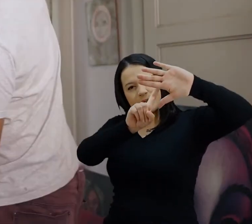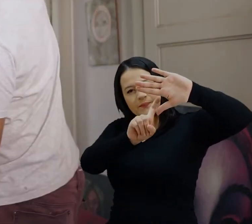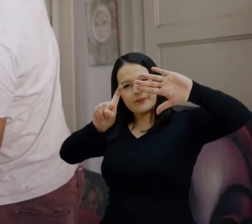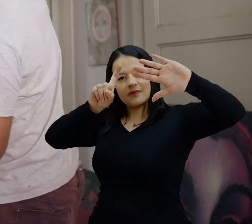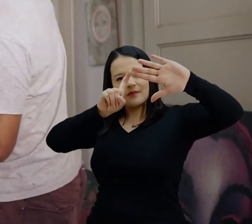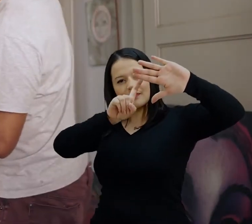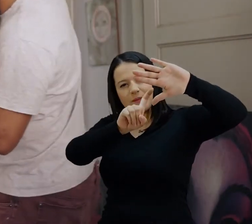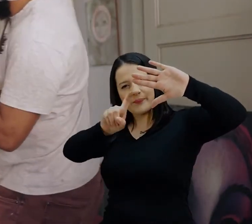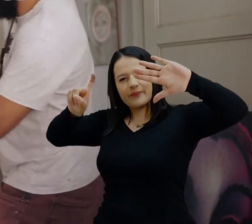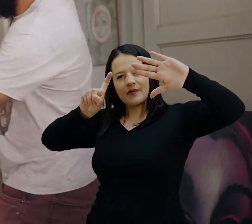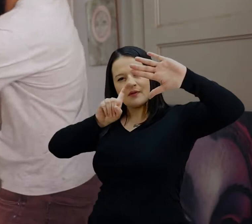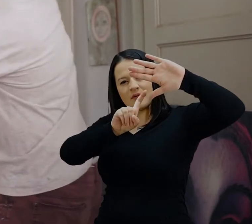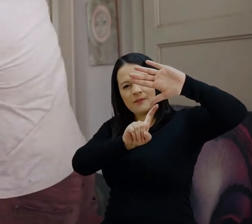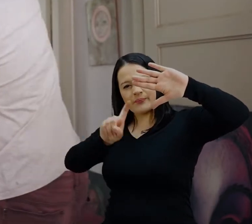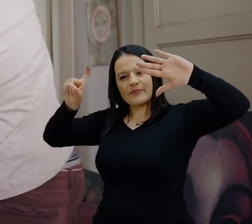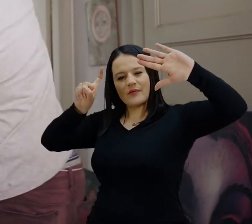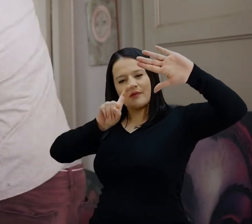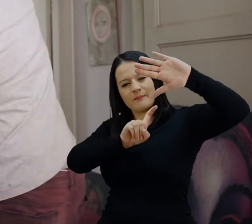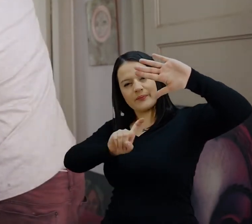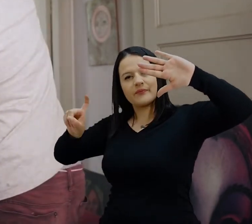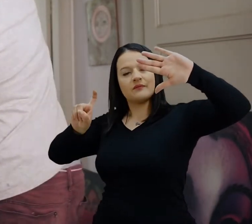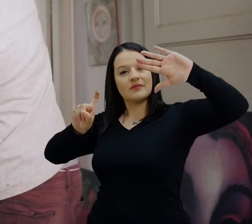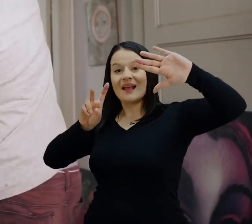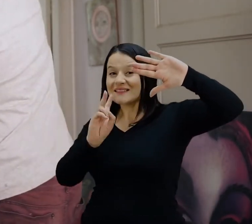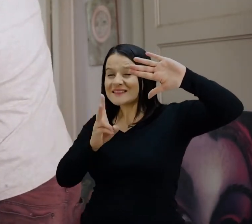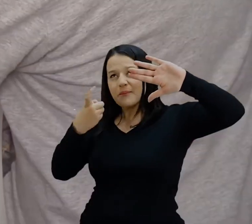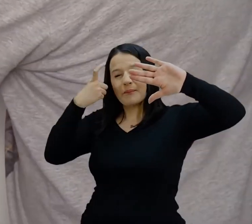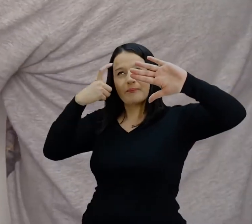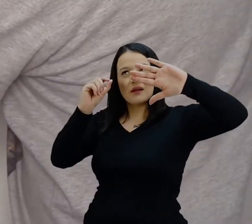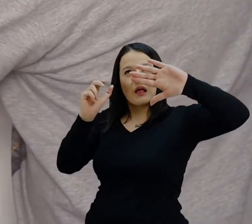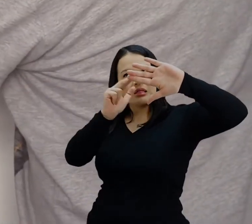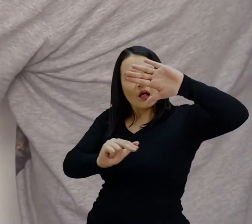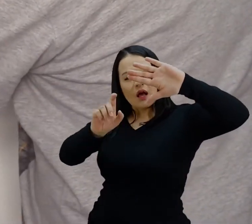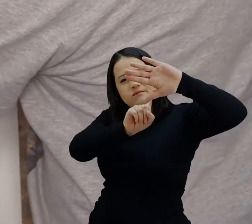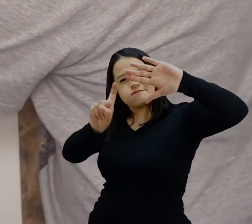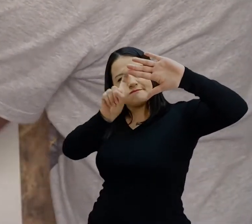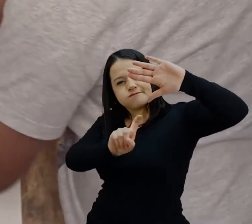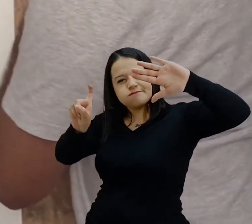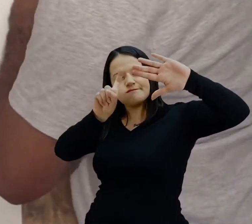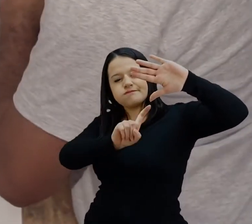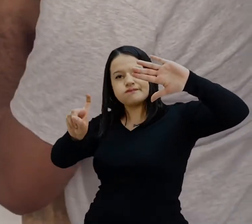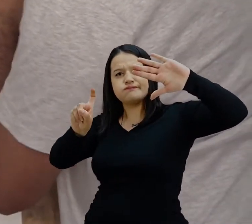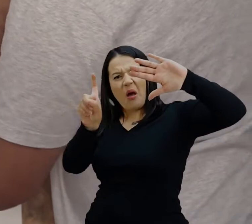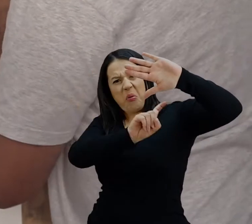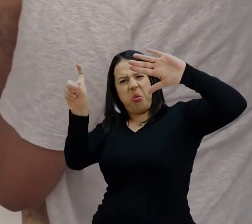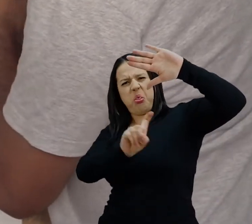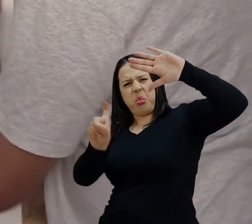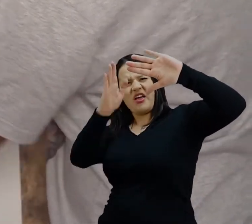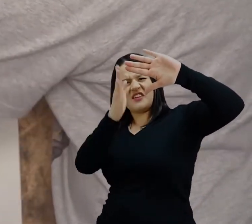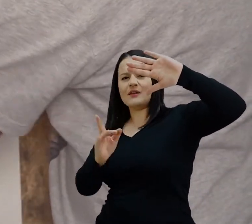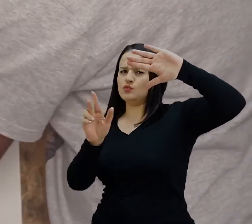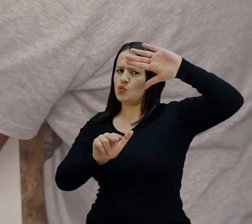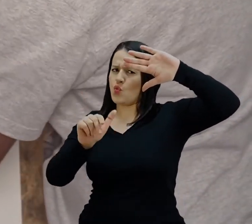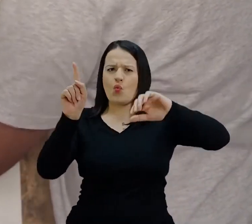A gente apoia assim com a outra mão e vai. Então você vai apertando e o movimento, e pensar no